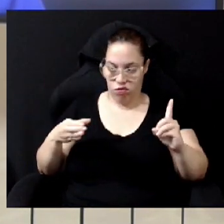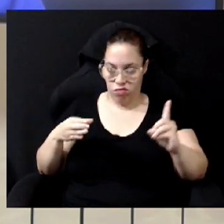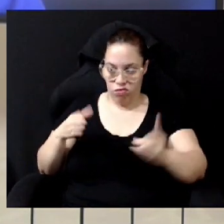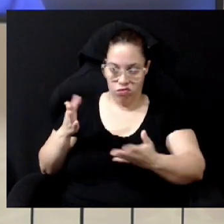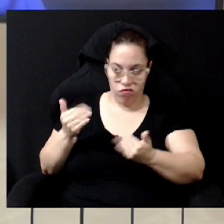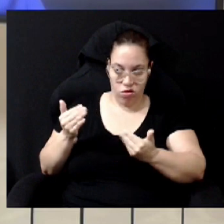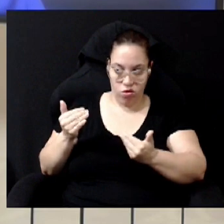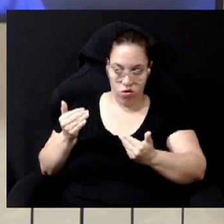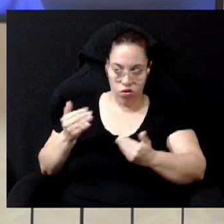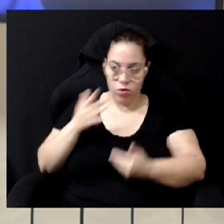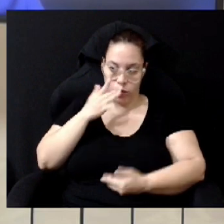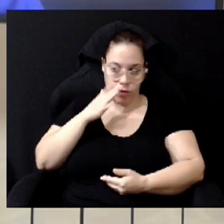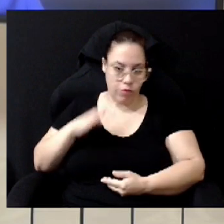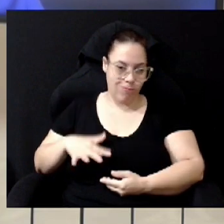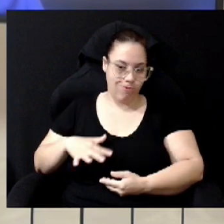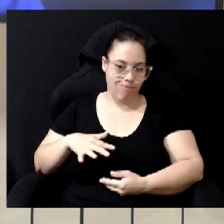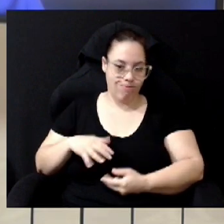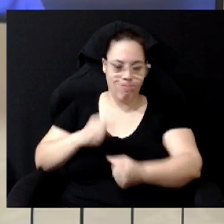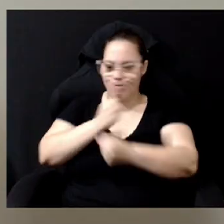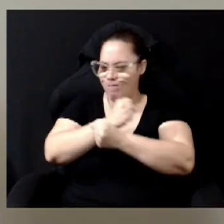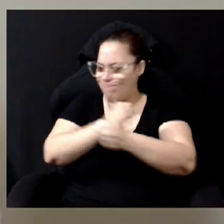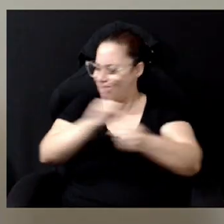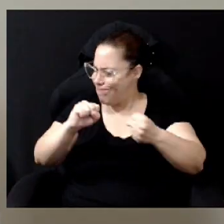impossível a pessoa ter uma estenose?